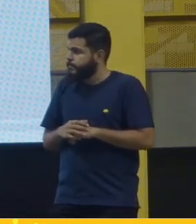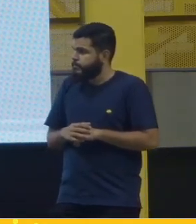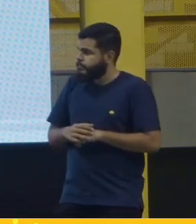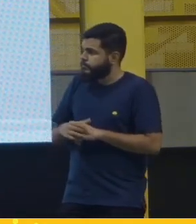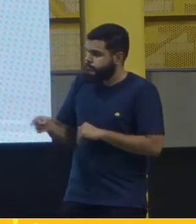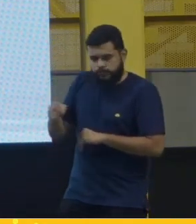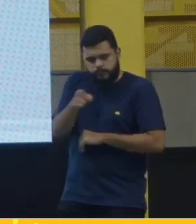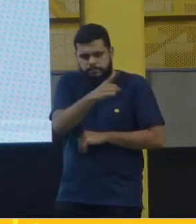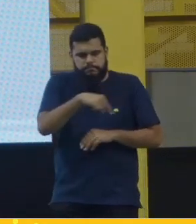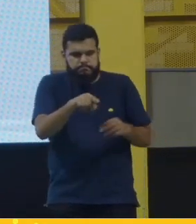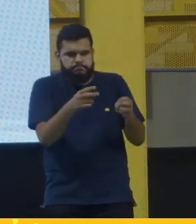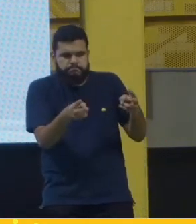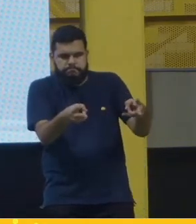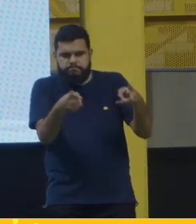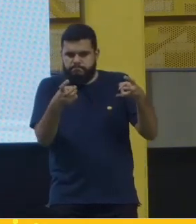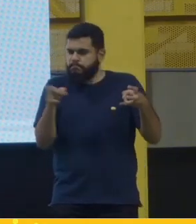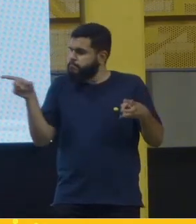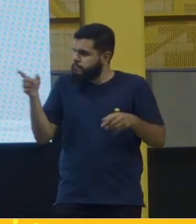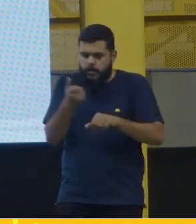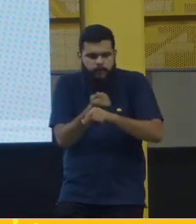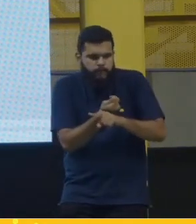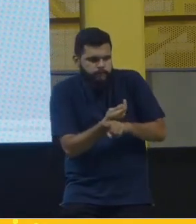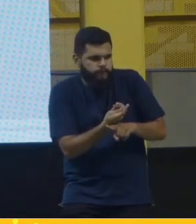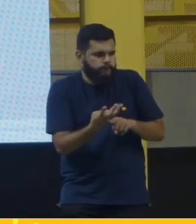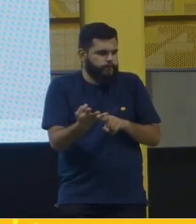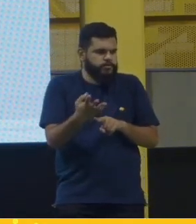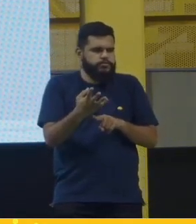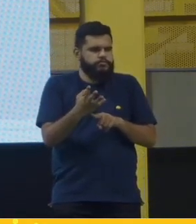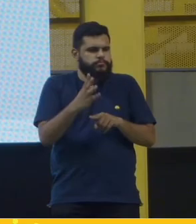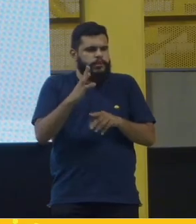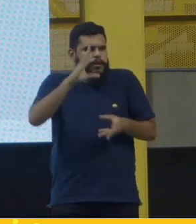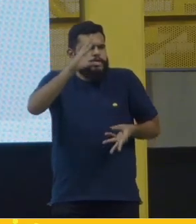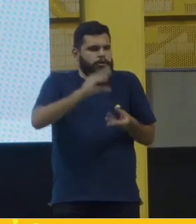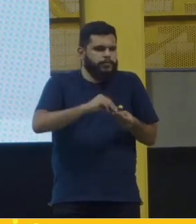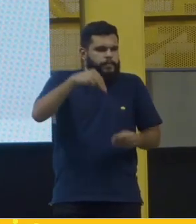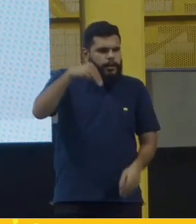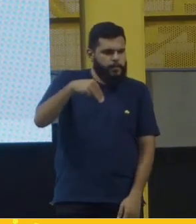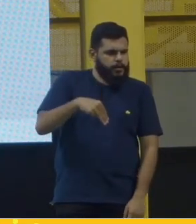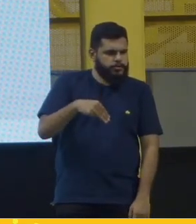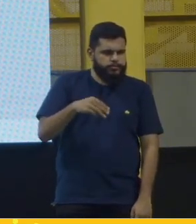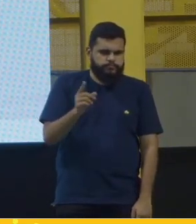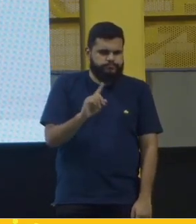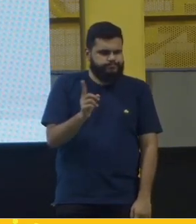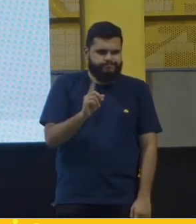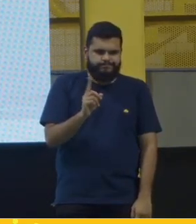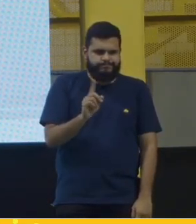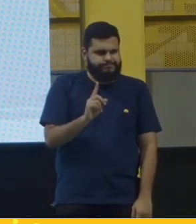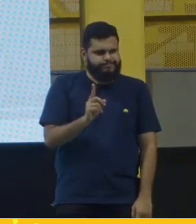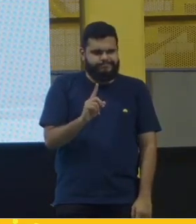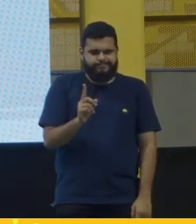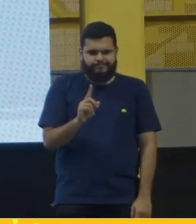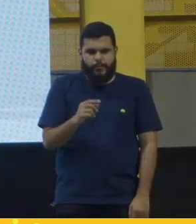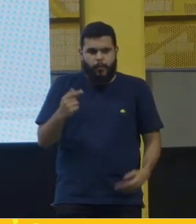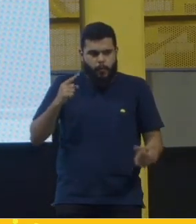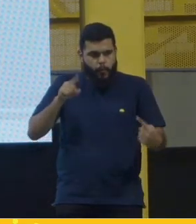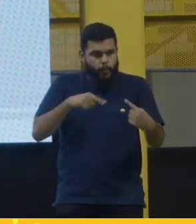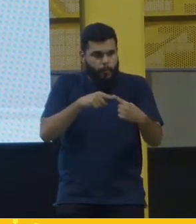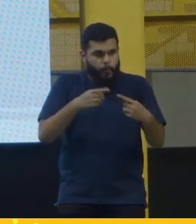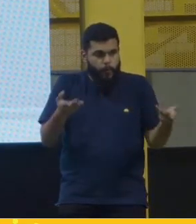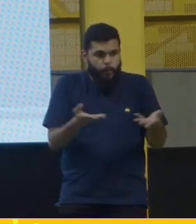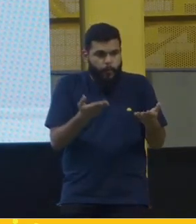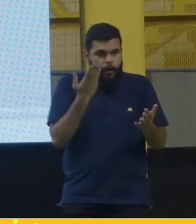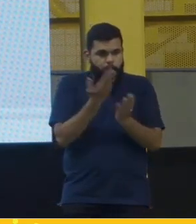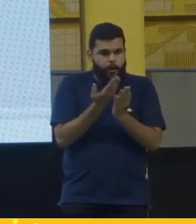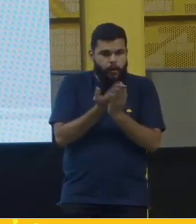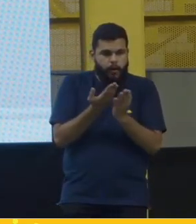vocês perceberam que física não é matemática? Meu objetivo com a aula de hoje é